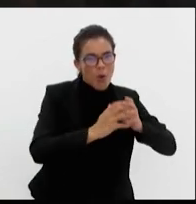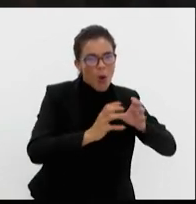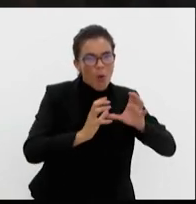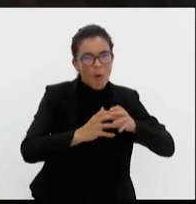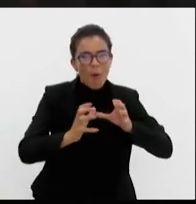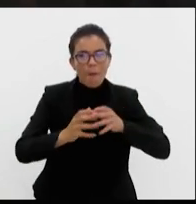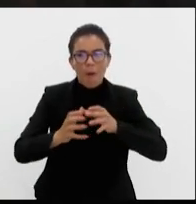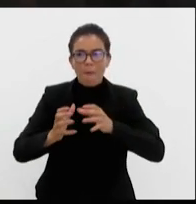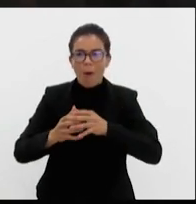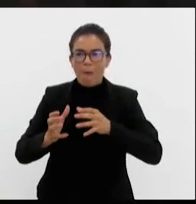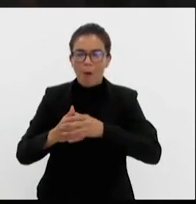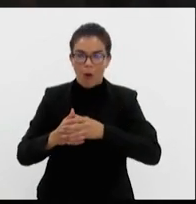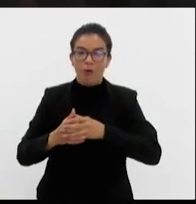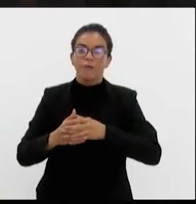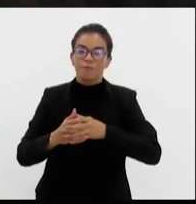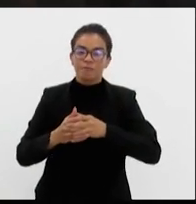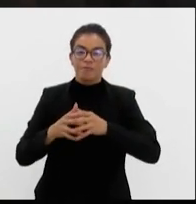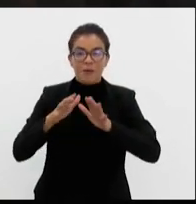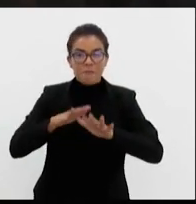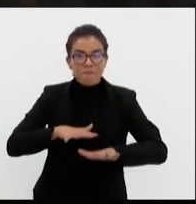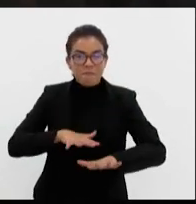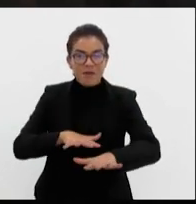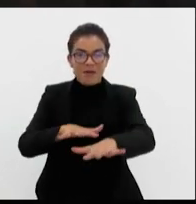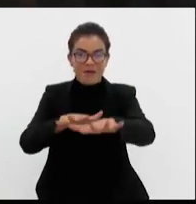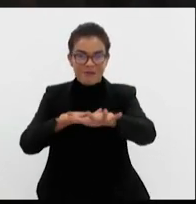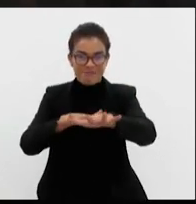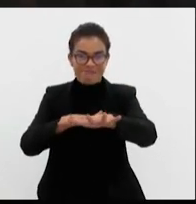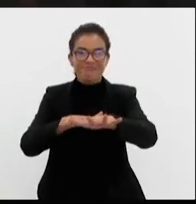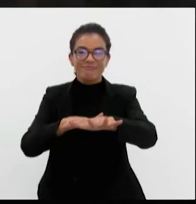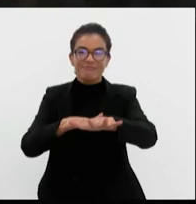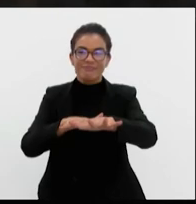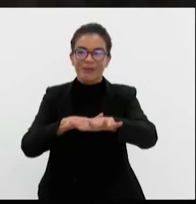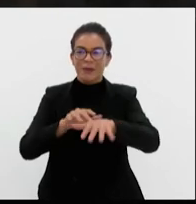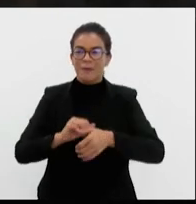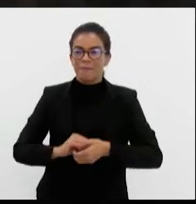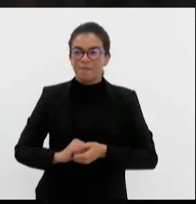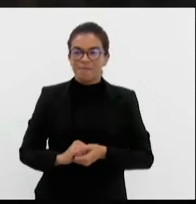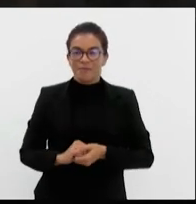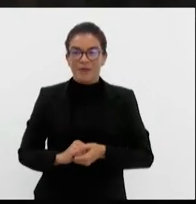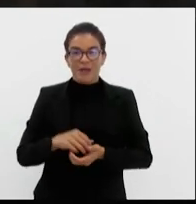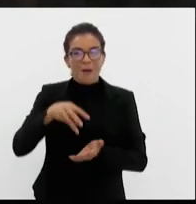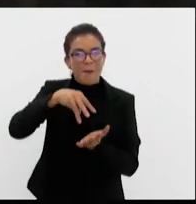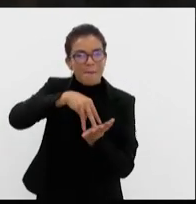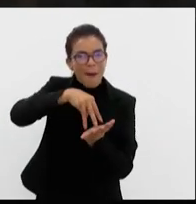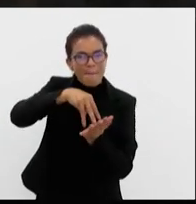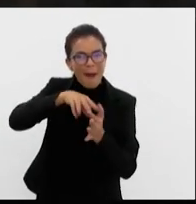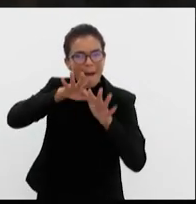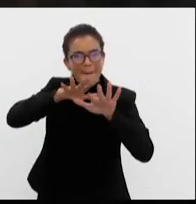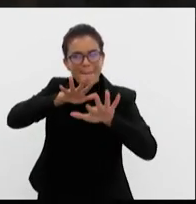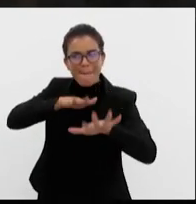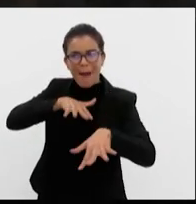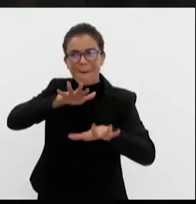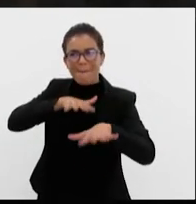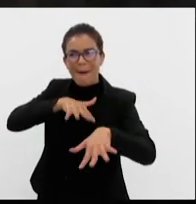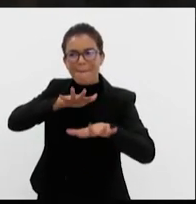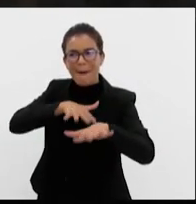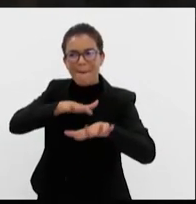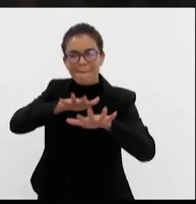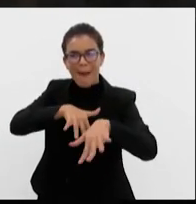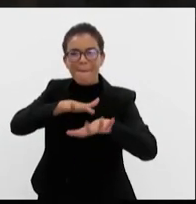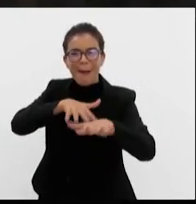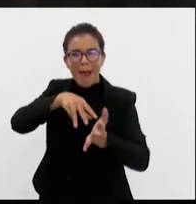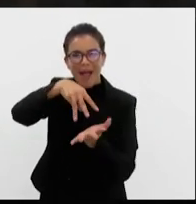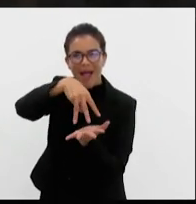carnavalescos. As escolas de samba desfilaram com grande sucesso. Né?